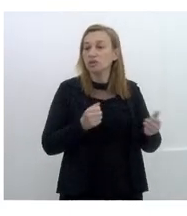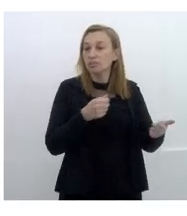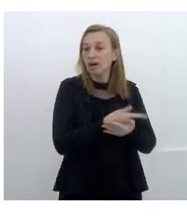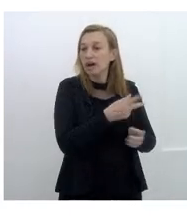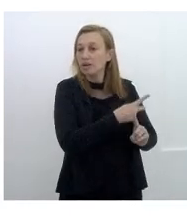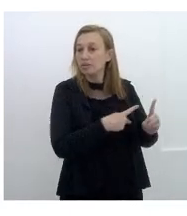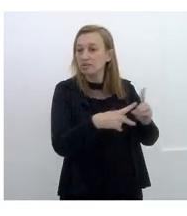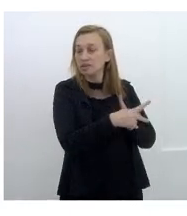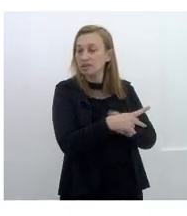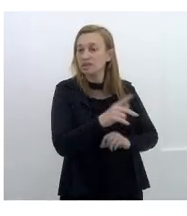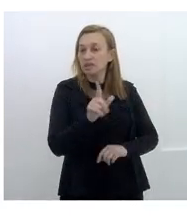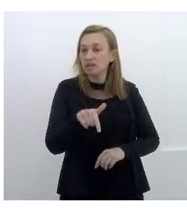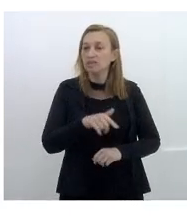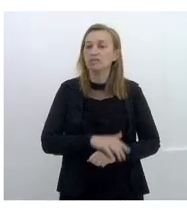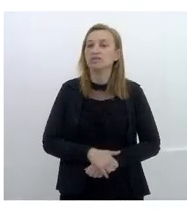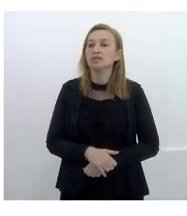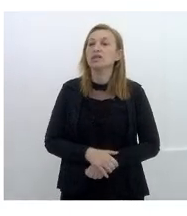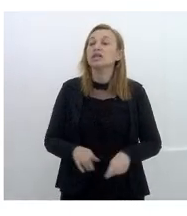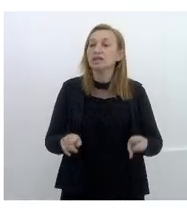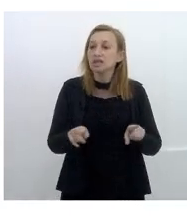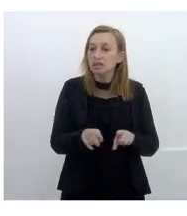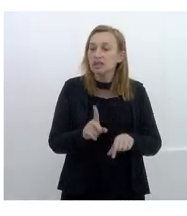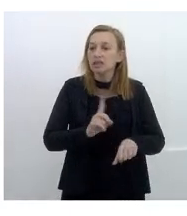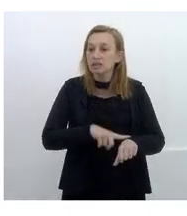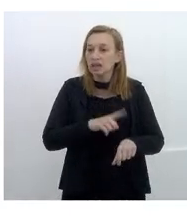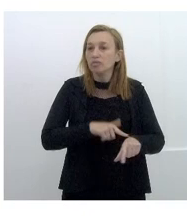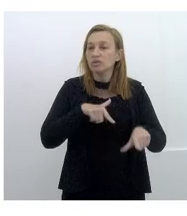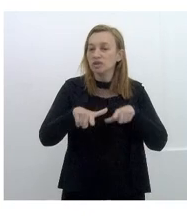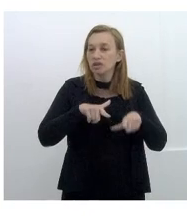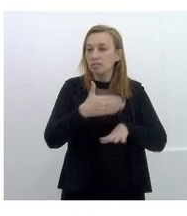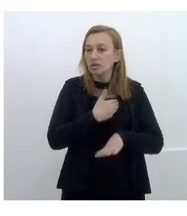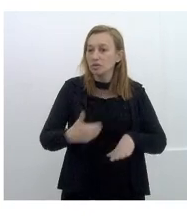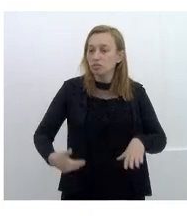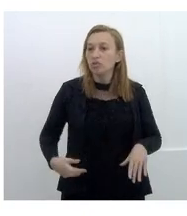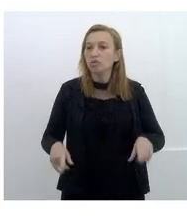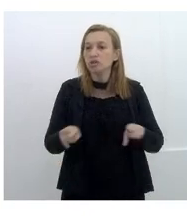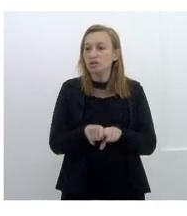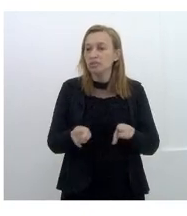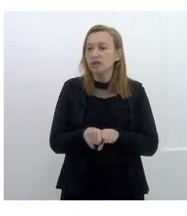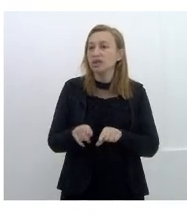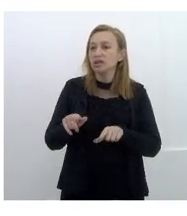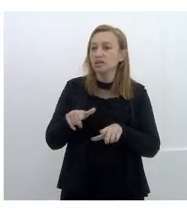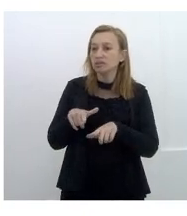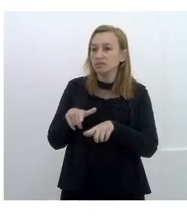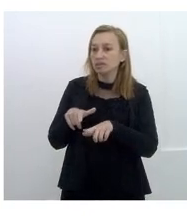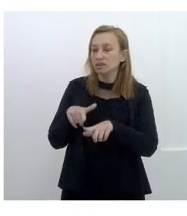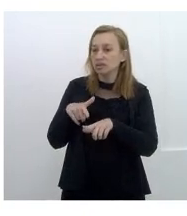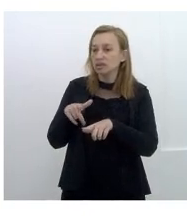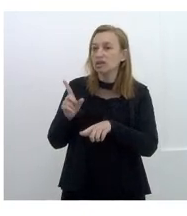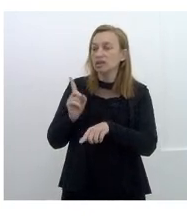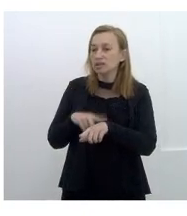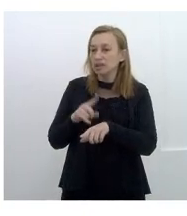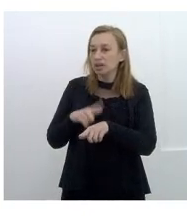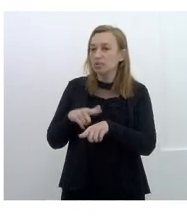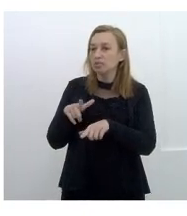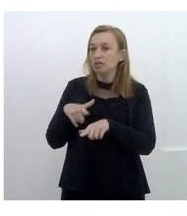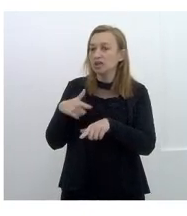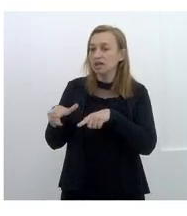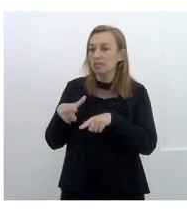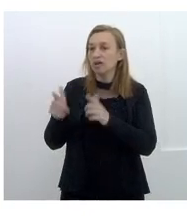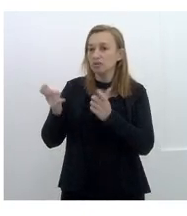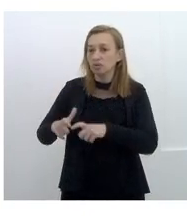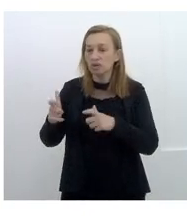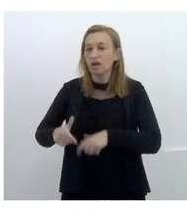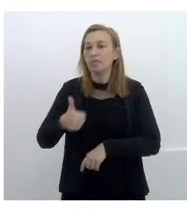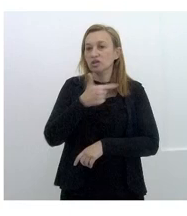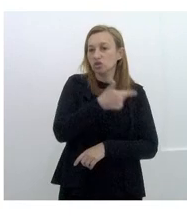esses pontos né e tempo de serviço público e tempo no cargo então a gente passa a tia a partir